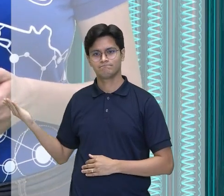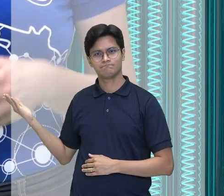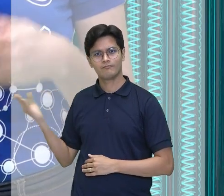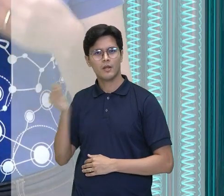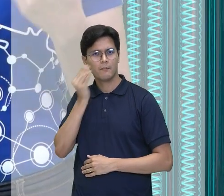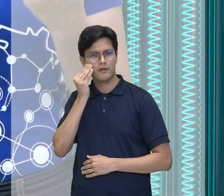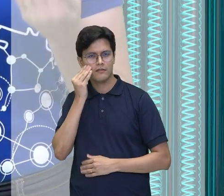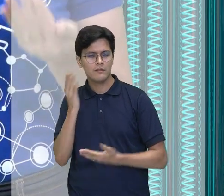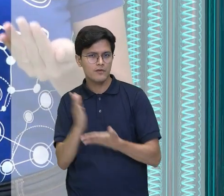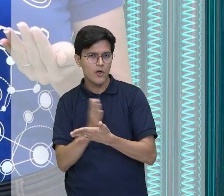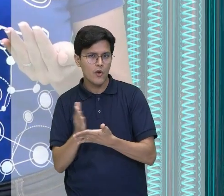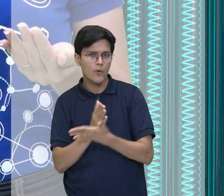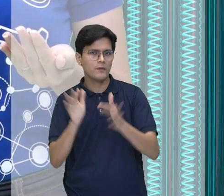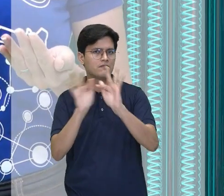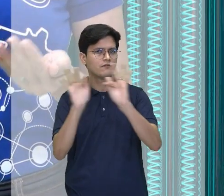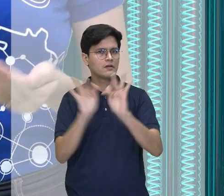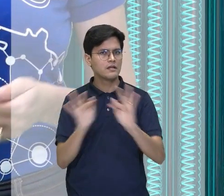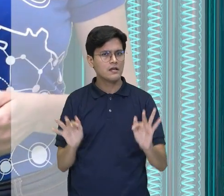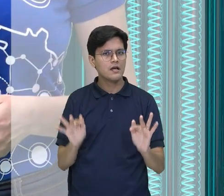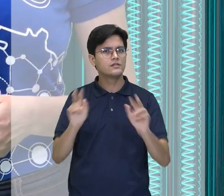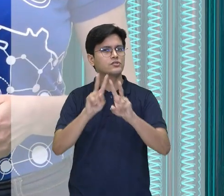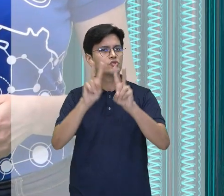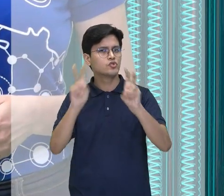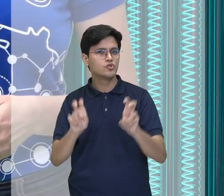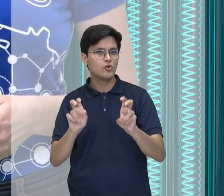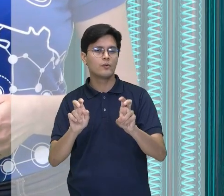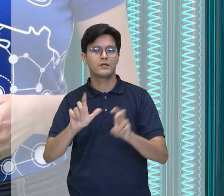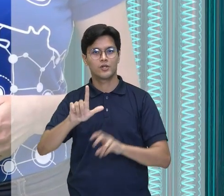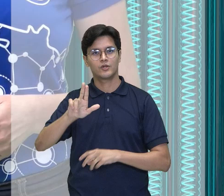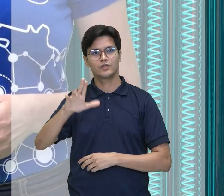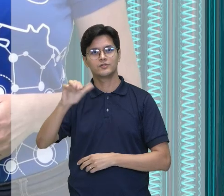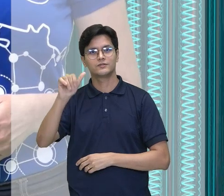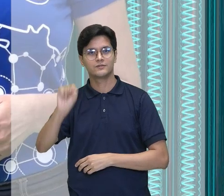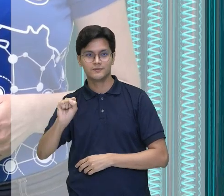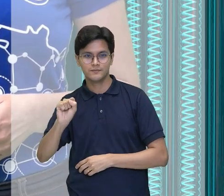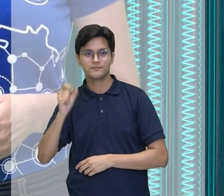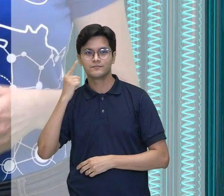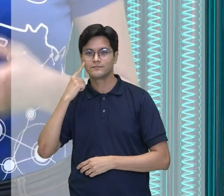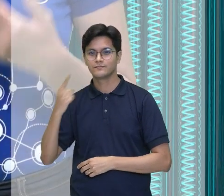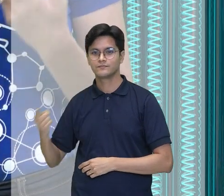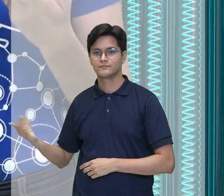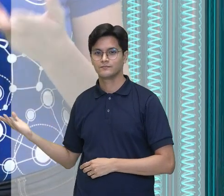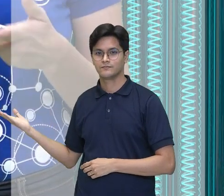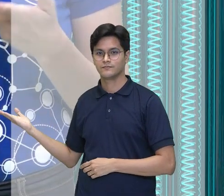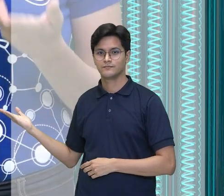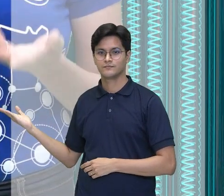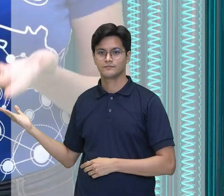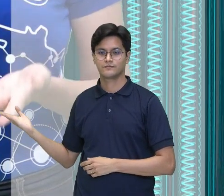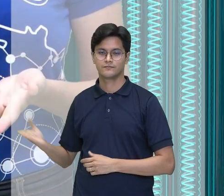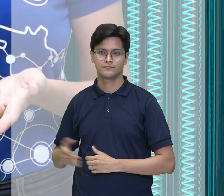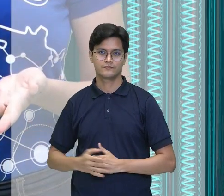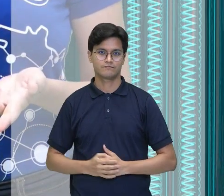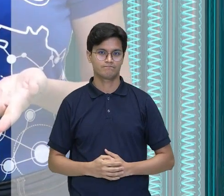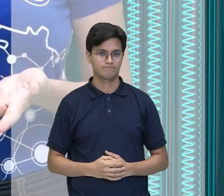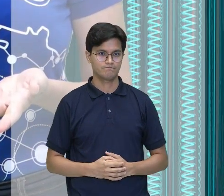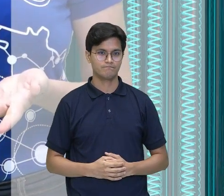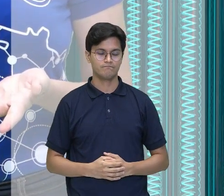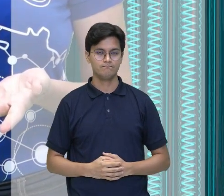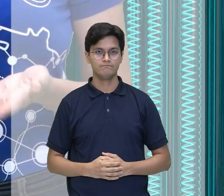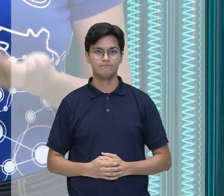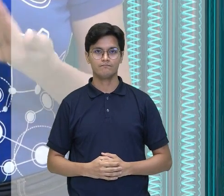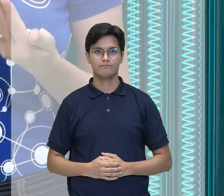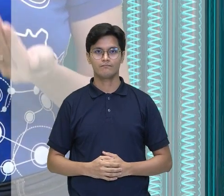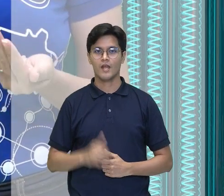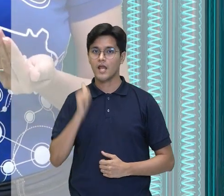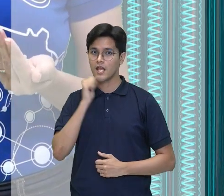algumas frases aqui que estão falando sobre o Lucas, ó. Carla sings to. Carla canta para ele,